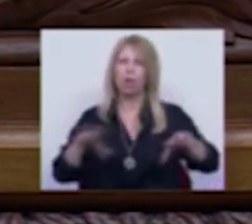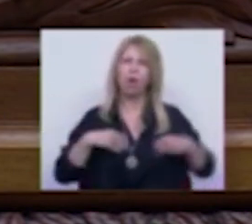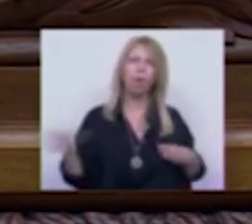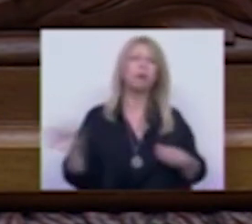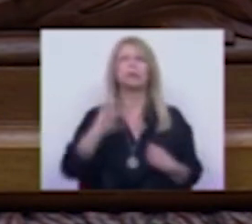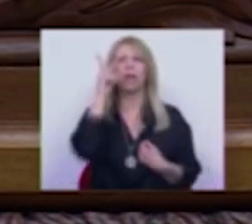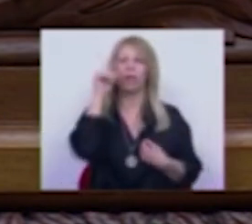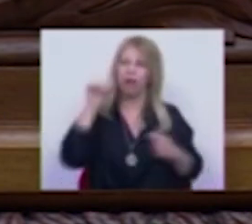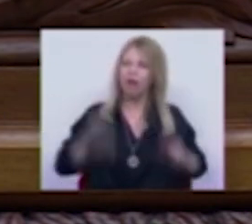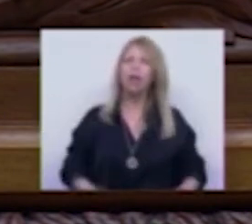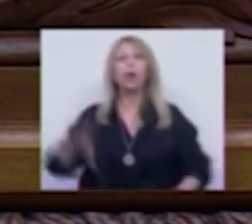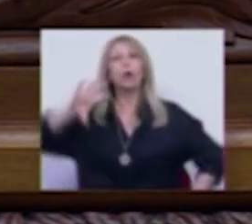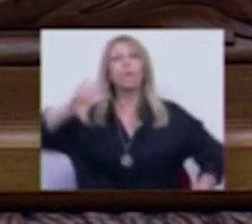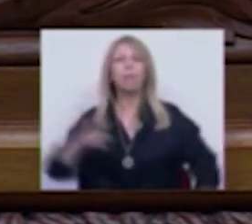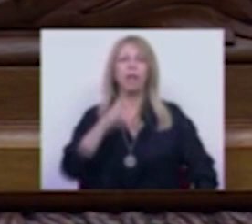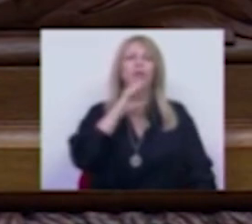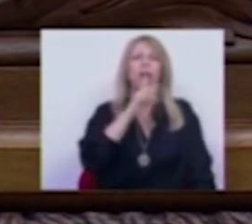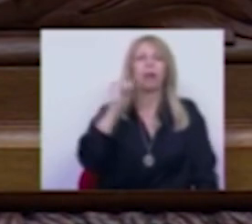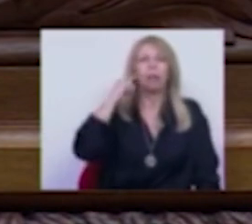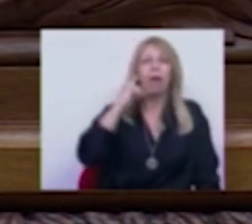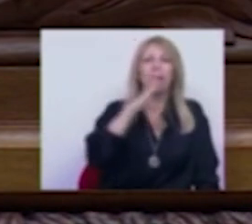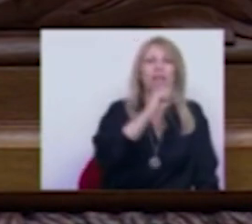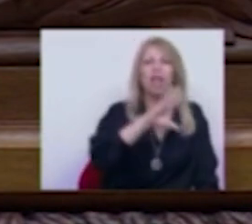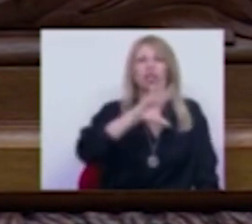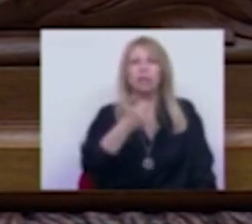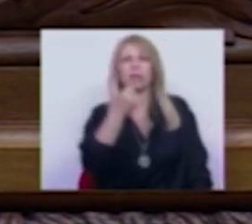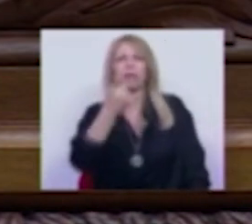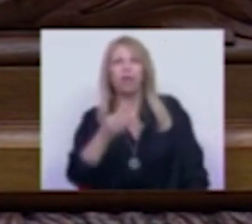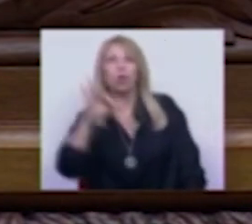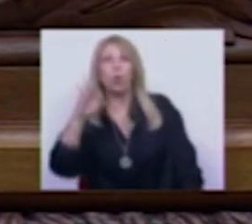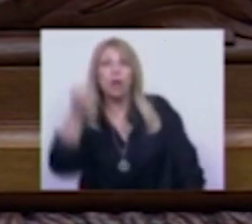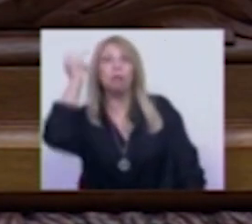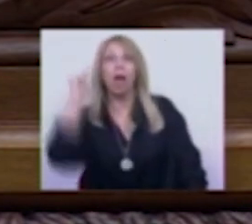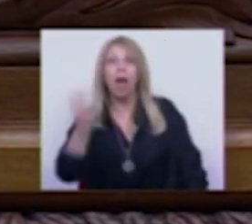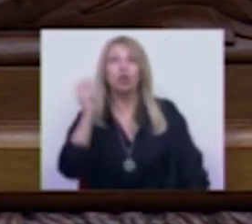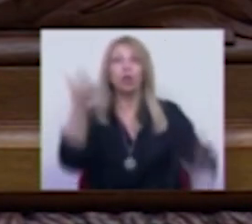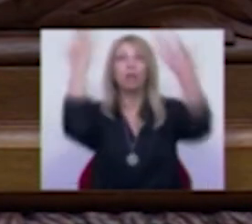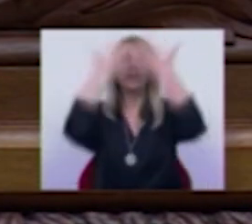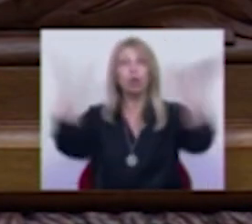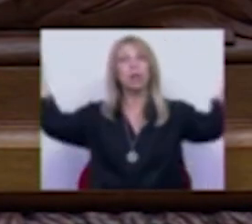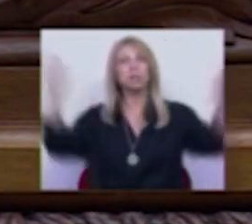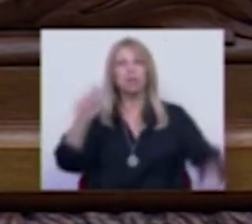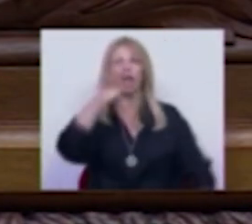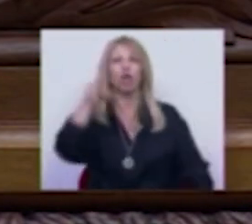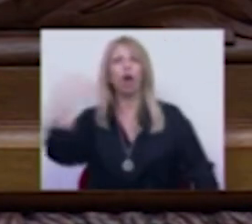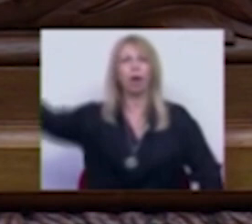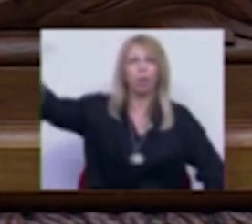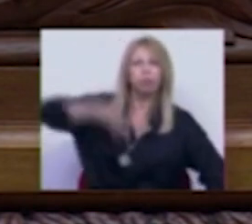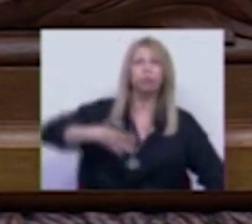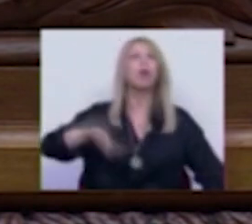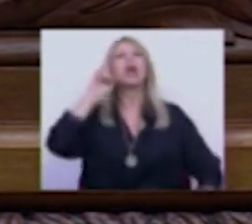ao fim de 10 ou 15 ou 20 ou 40 anos de democracia se deixa ultrapassar pela Letónia, se deixa ultrapassar